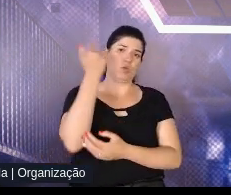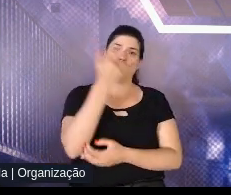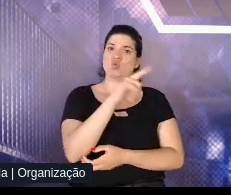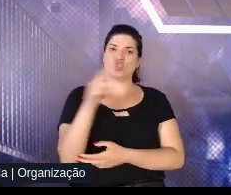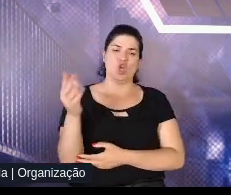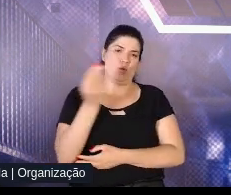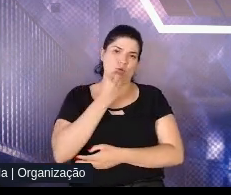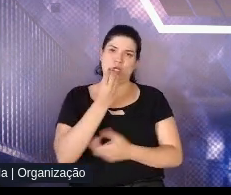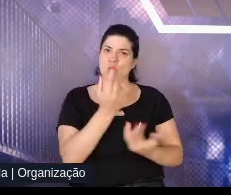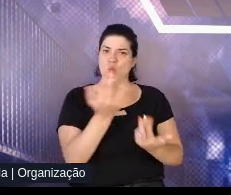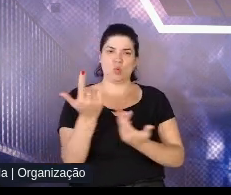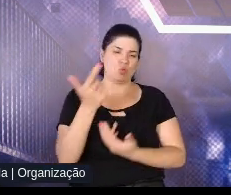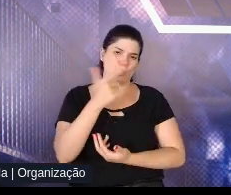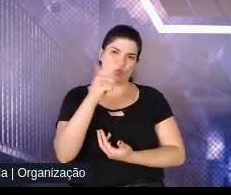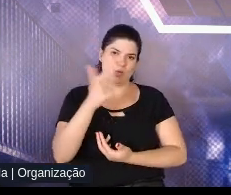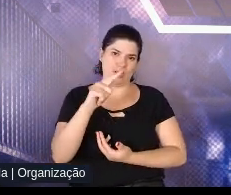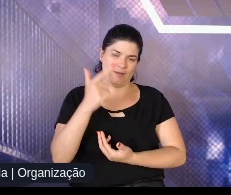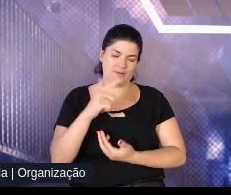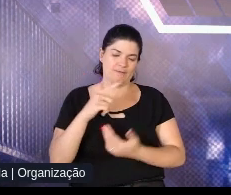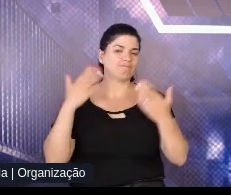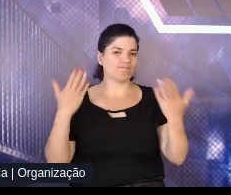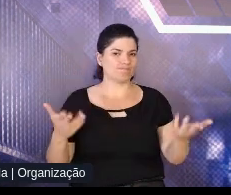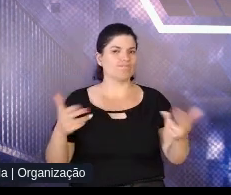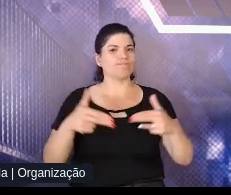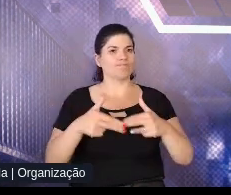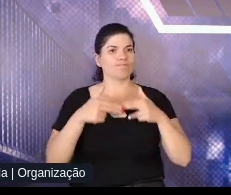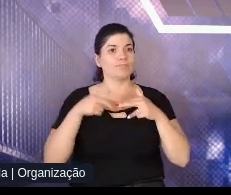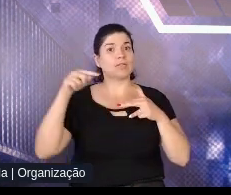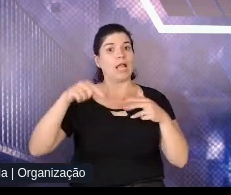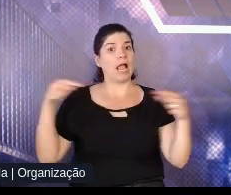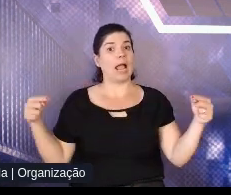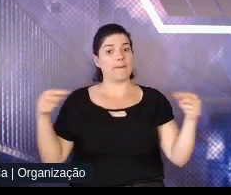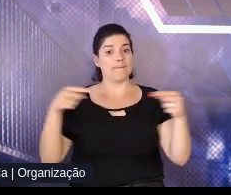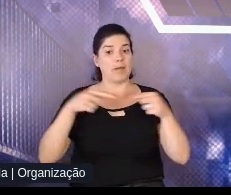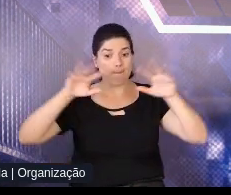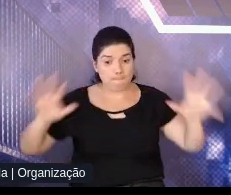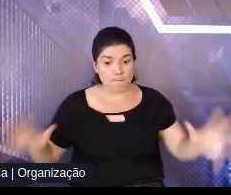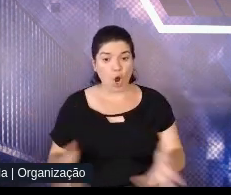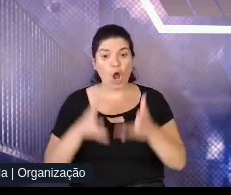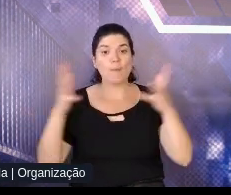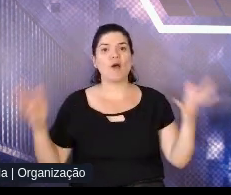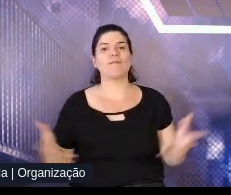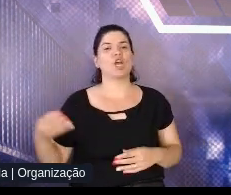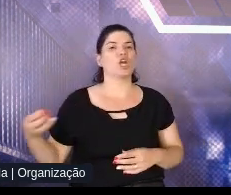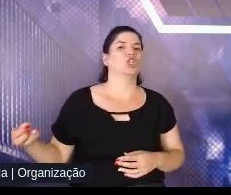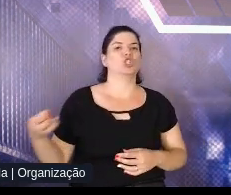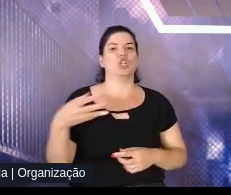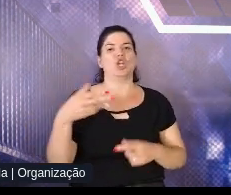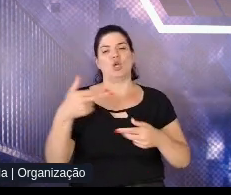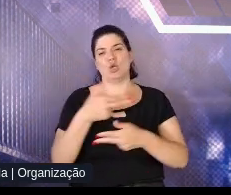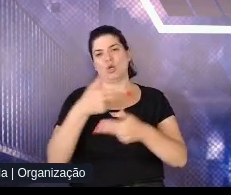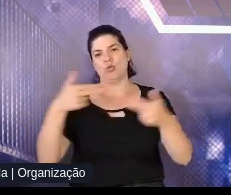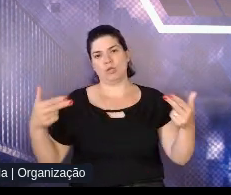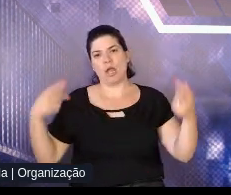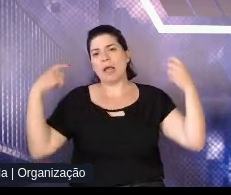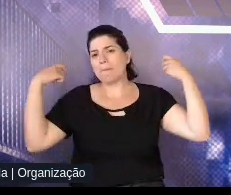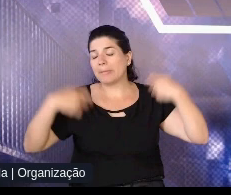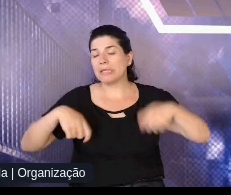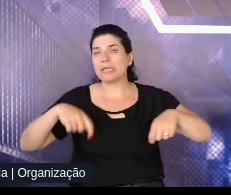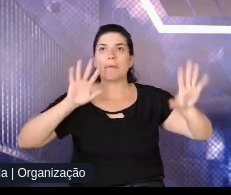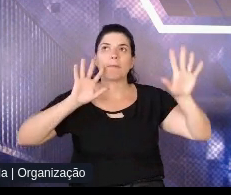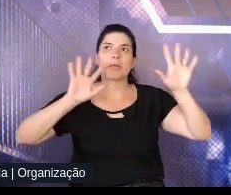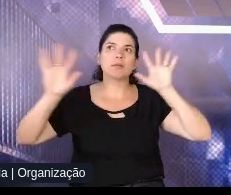mesma oportunidade que nós temos. Então, isso também é uma questão de promover a inovação. É uma questão que temos que